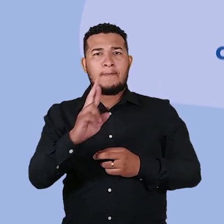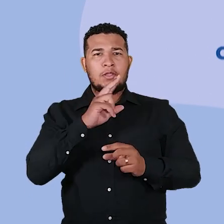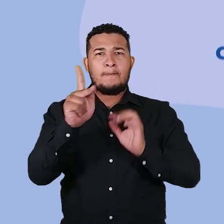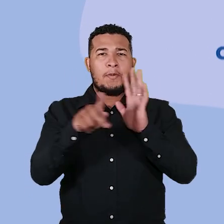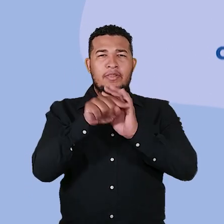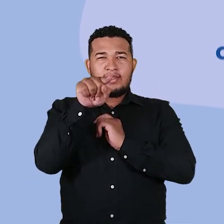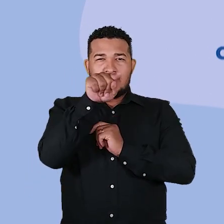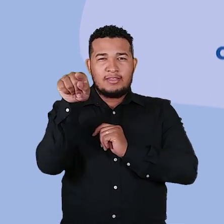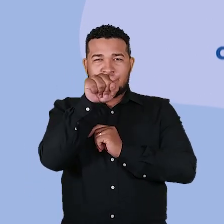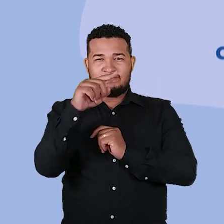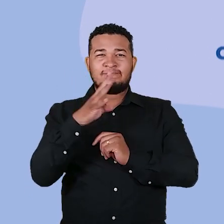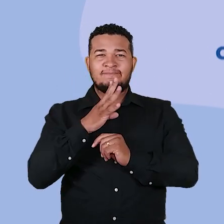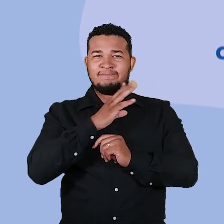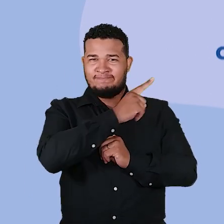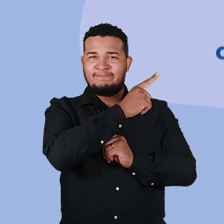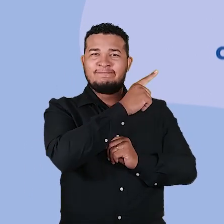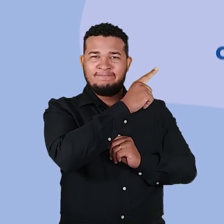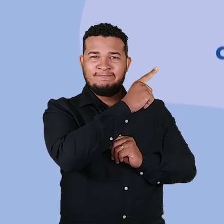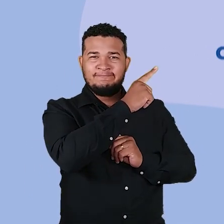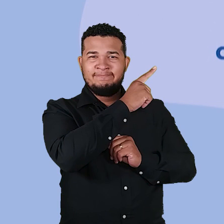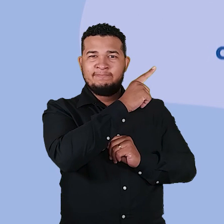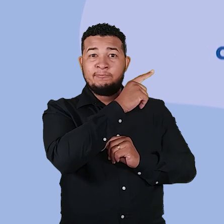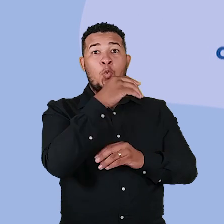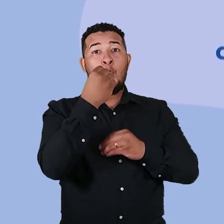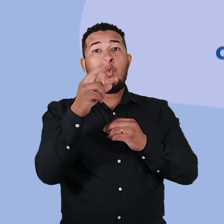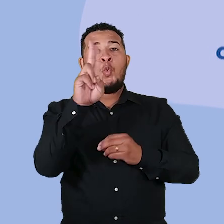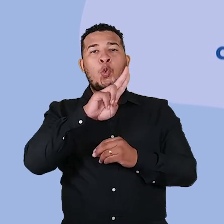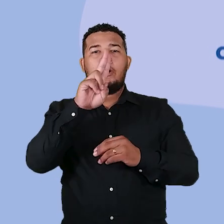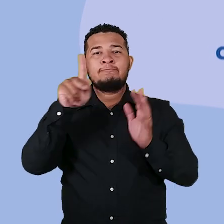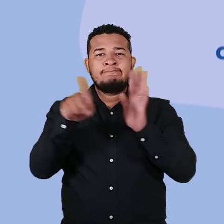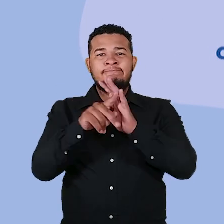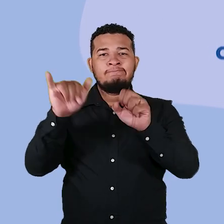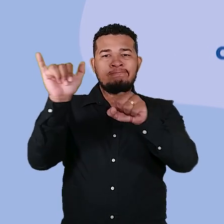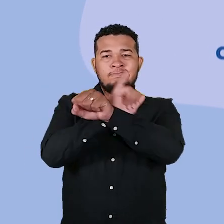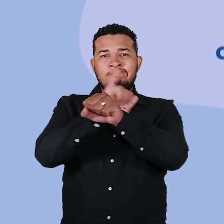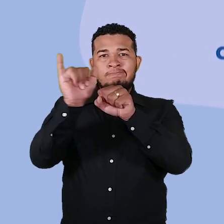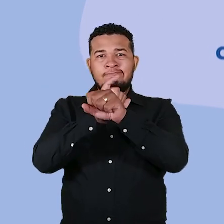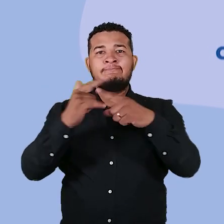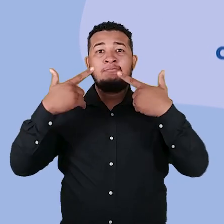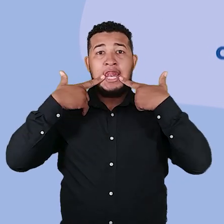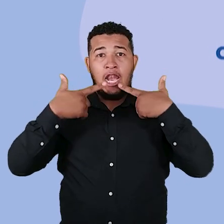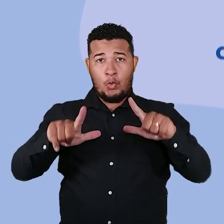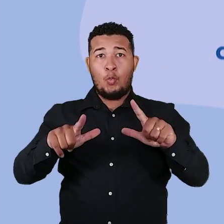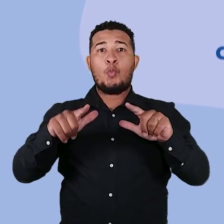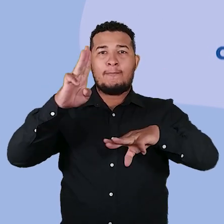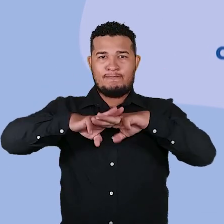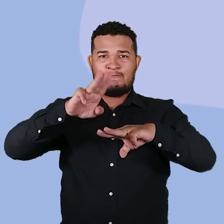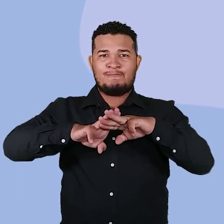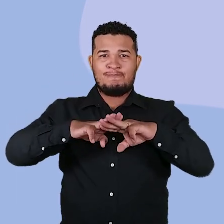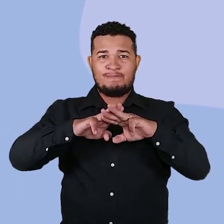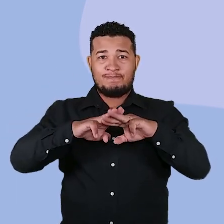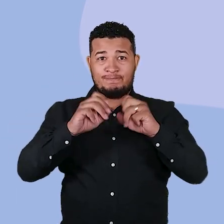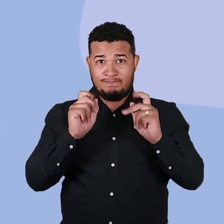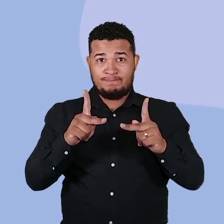ele é representado por um tracinho aqui ó tá vendo ou ele é inscrito nessa linguagem matemática aí tudo bem até